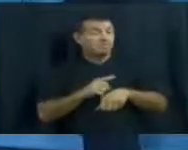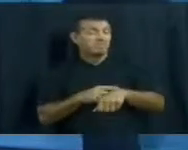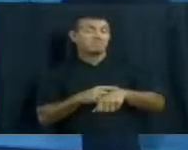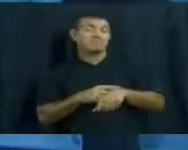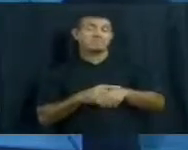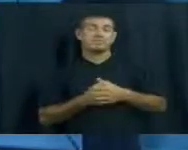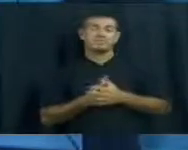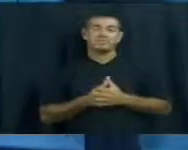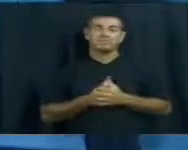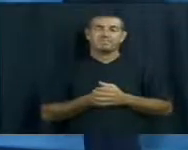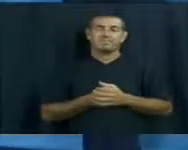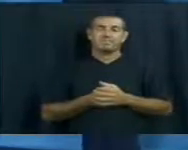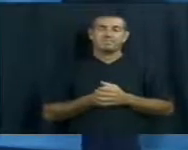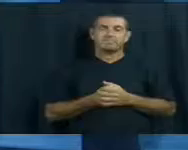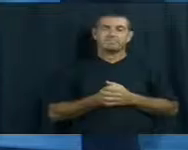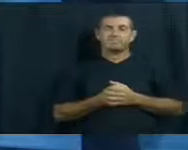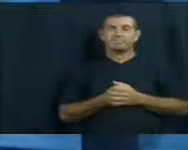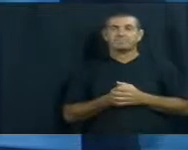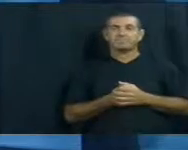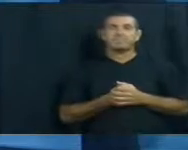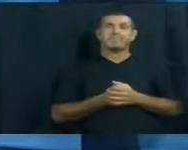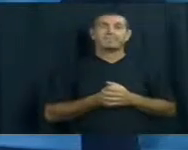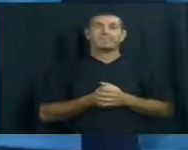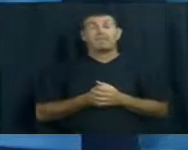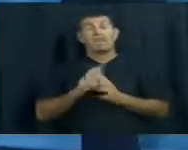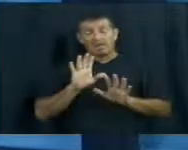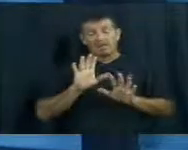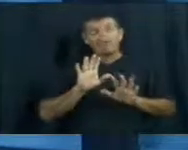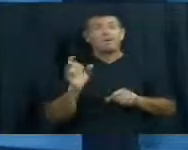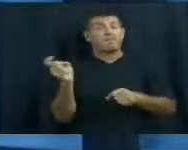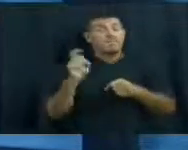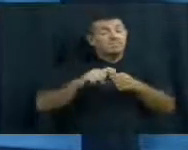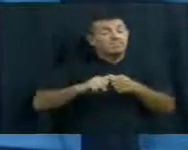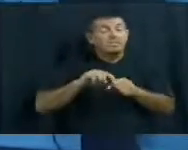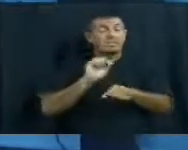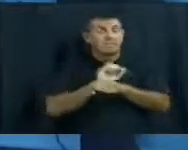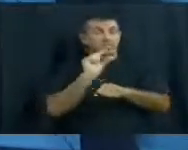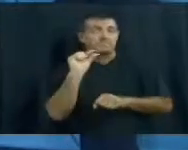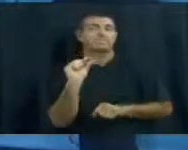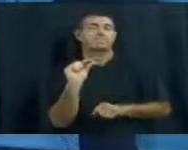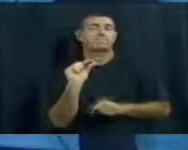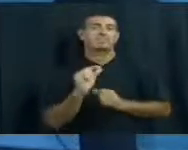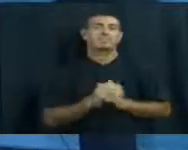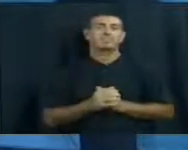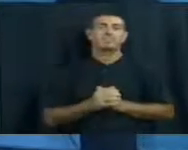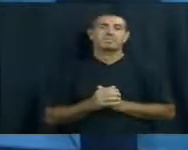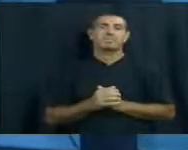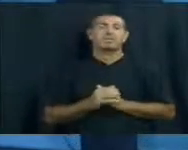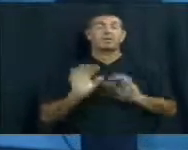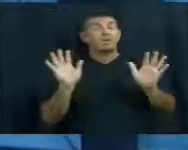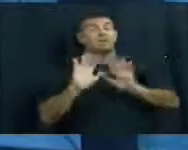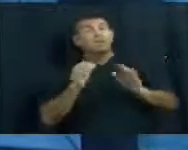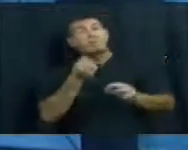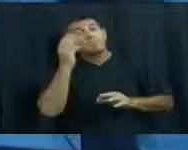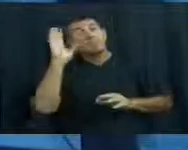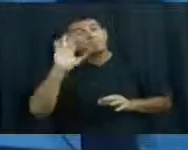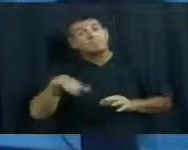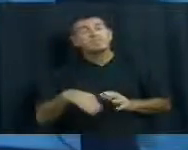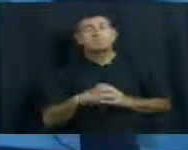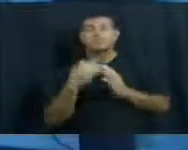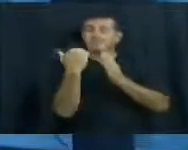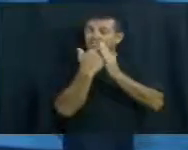estamos. Peraí, só um minutinho, deu um erro técnico. Vamos lá, vamos voltar. Olá, boa tarde,